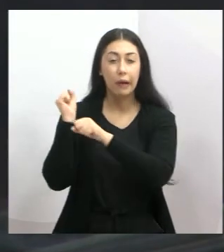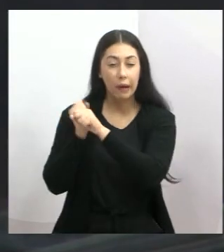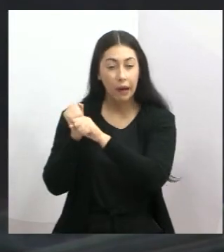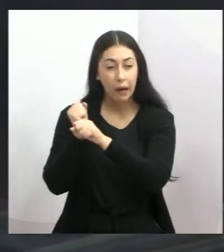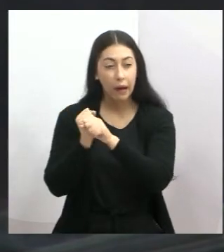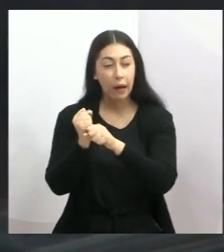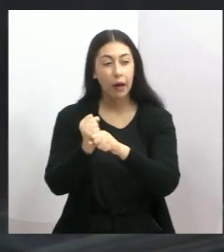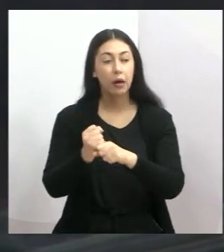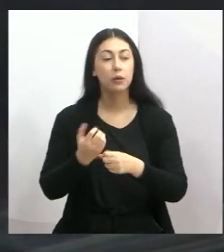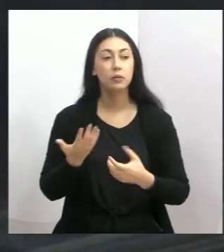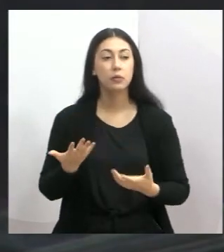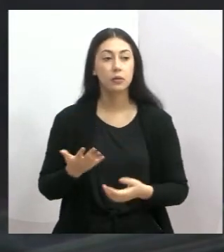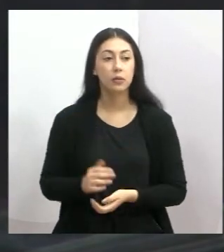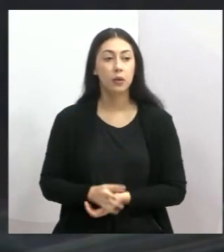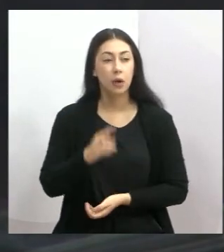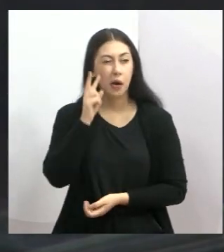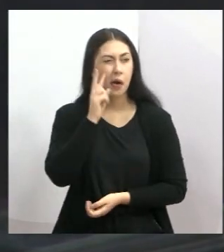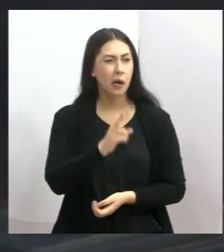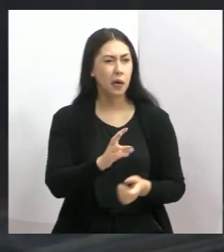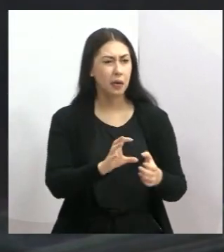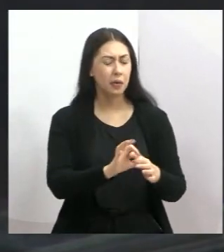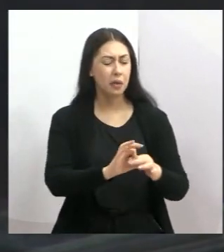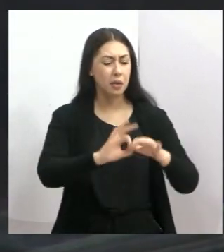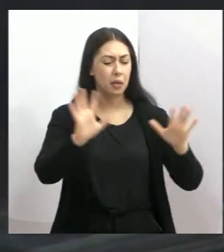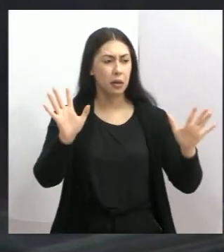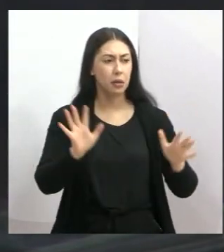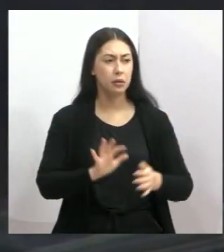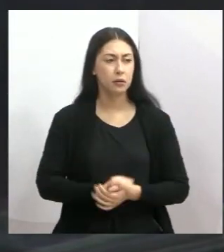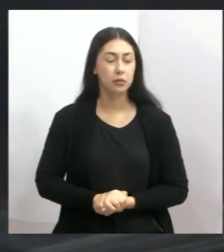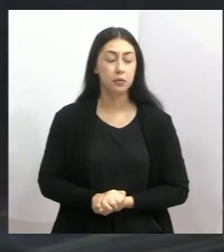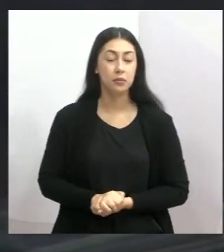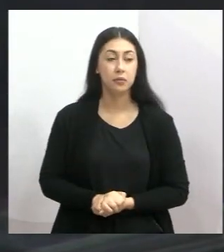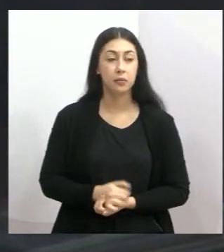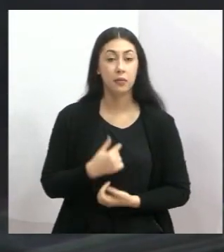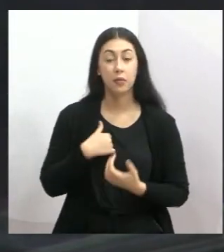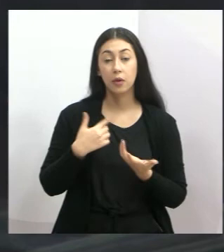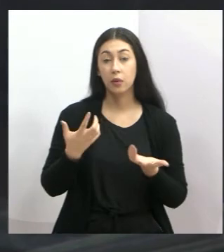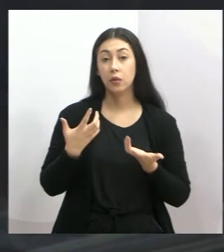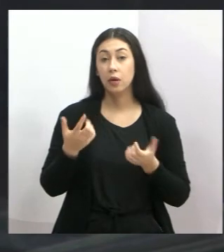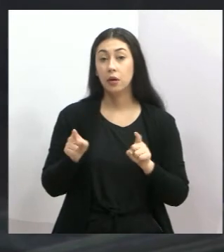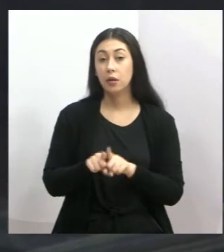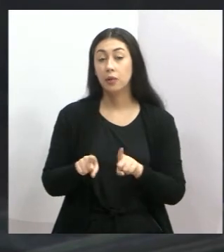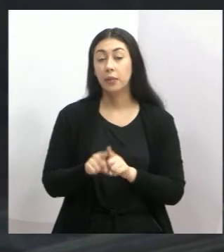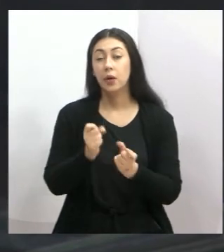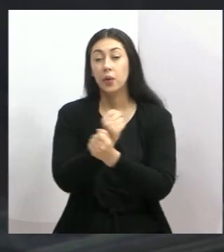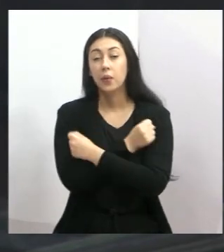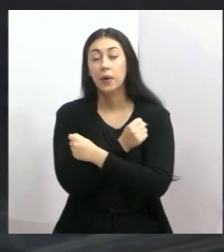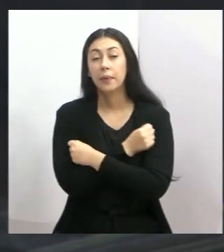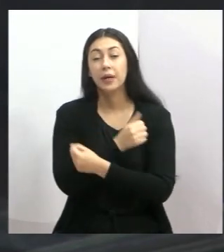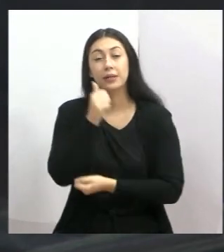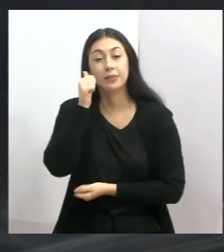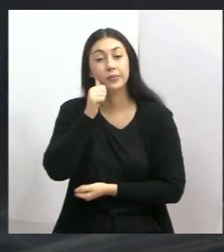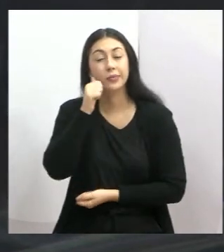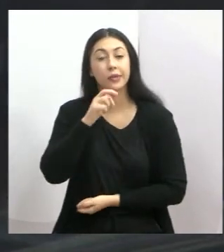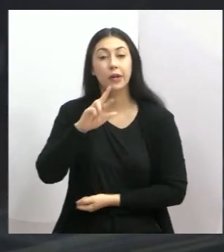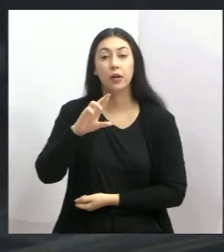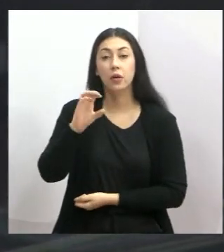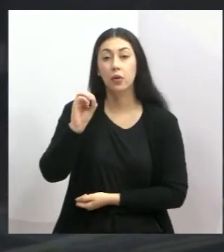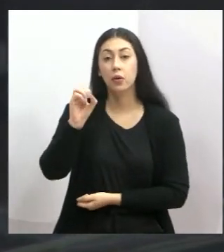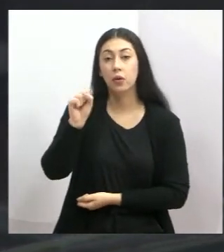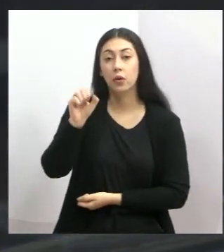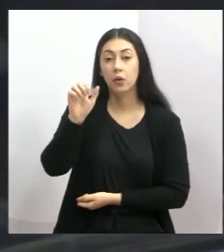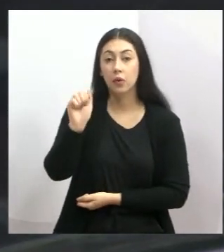essa situação olha as mangueiras na calçada e eu quero aqui mandar um grande abraço para Dona Rosa que a